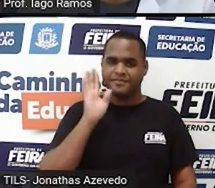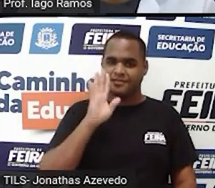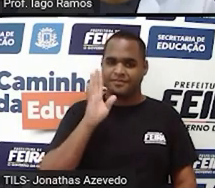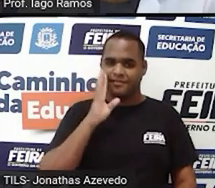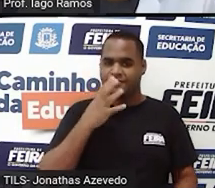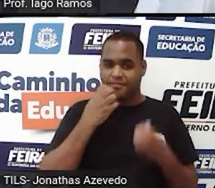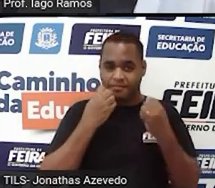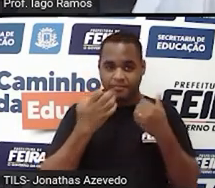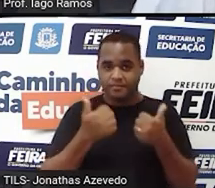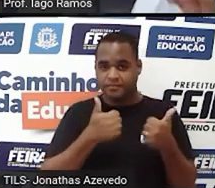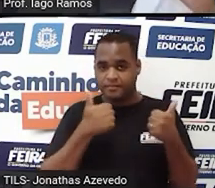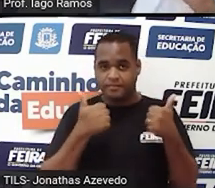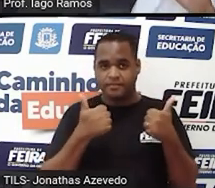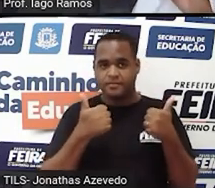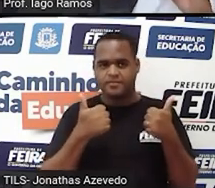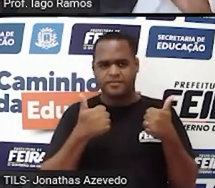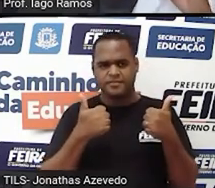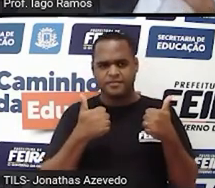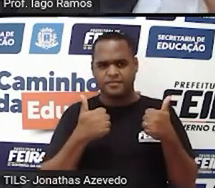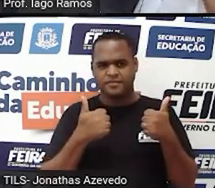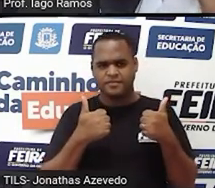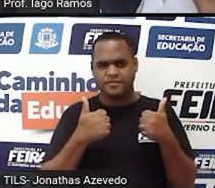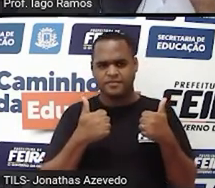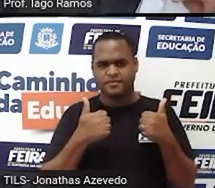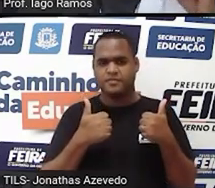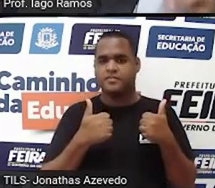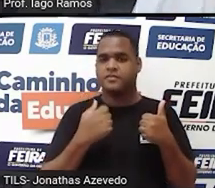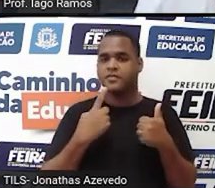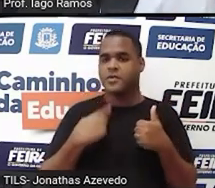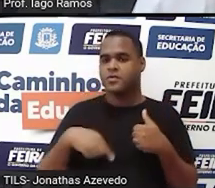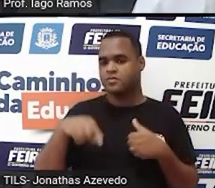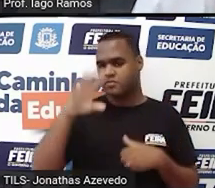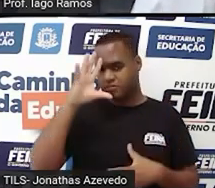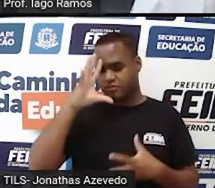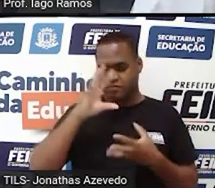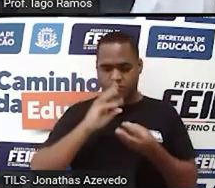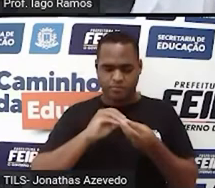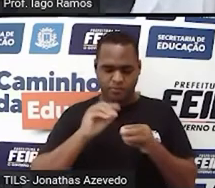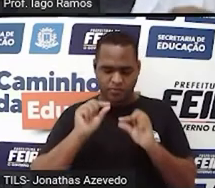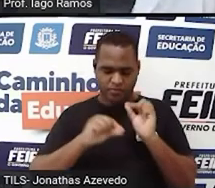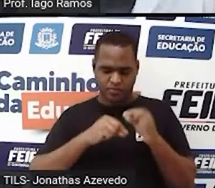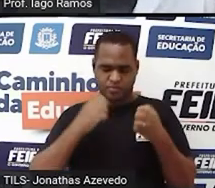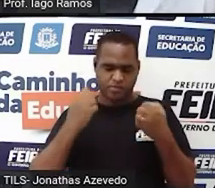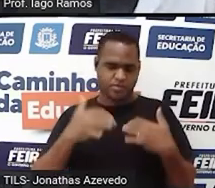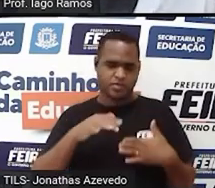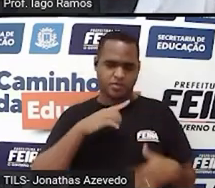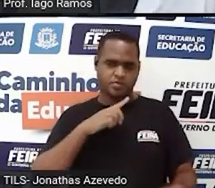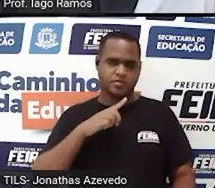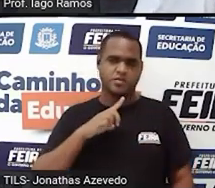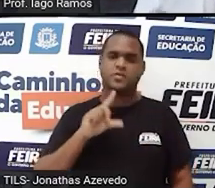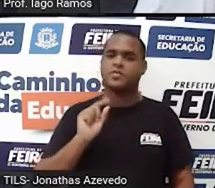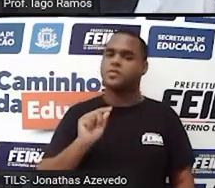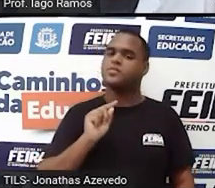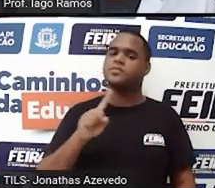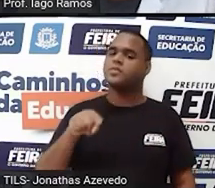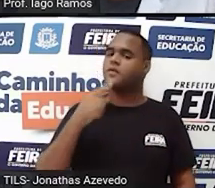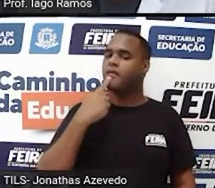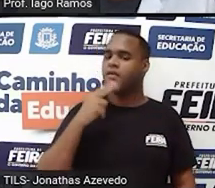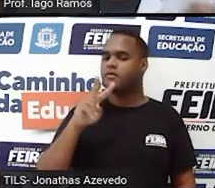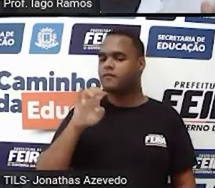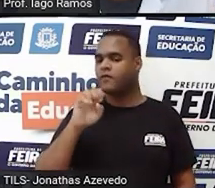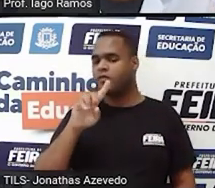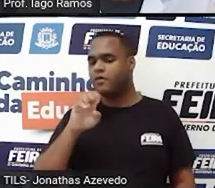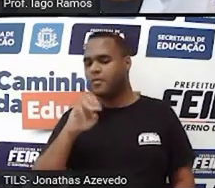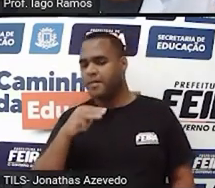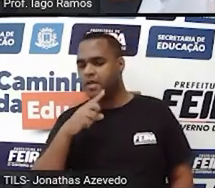né é para gente então entender como é que a gente faz o cálculo do volume